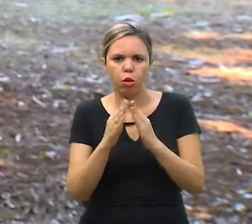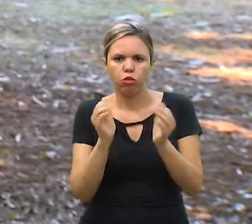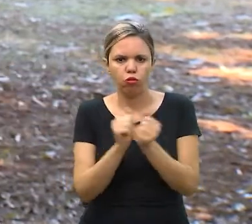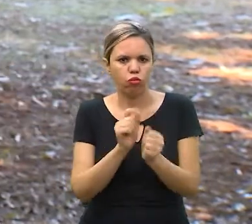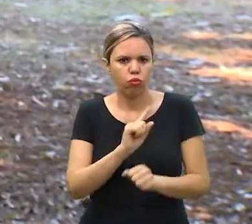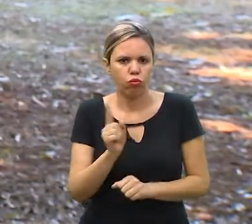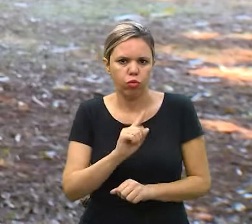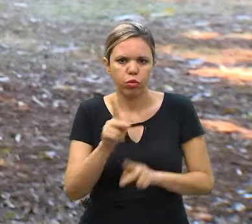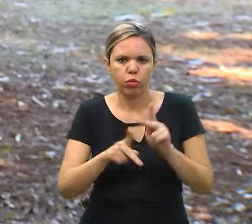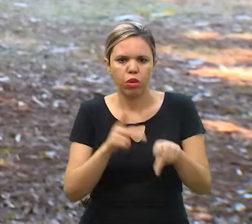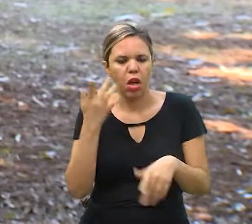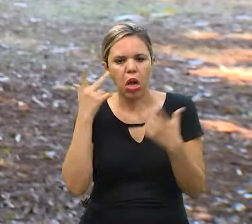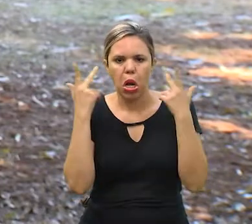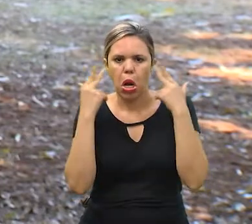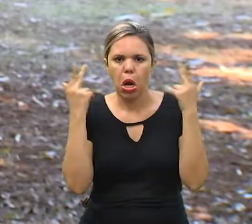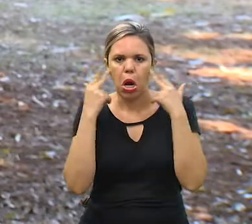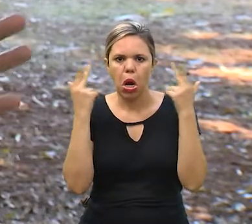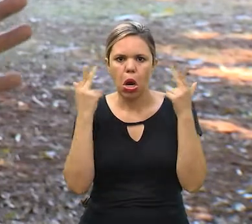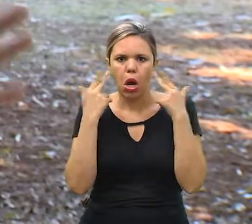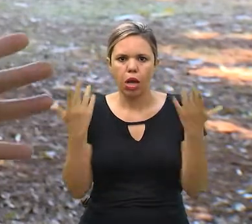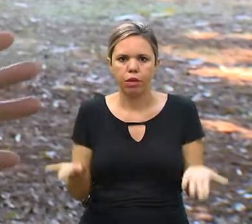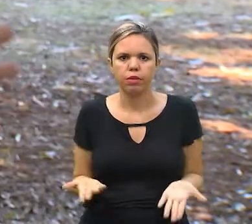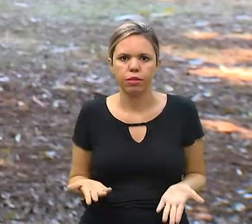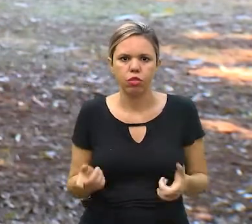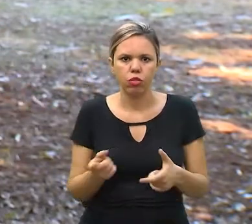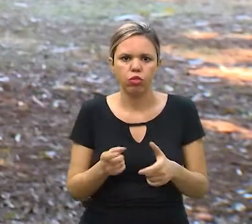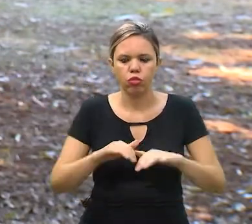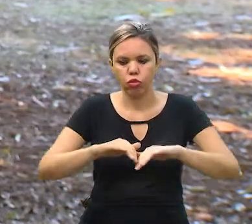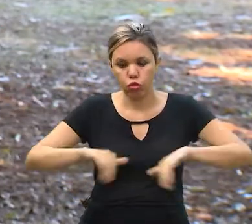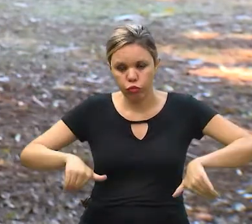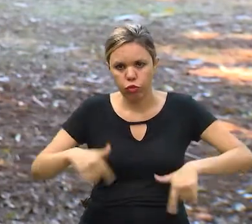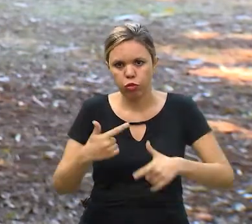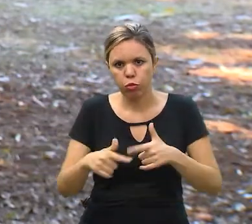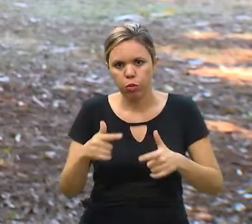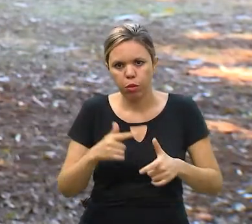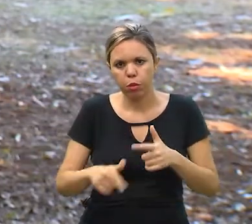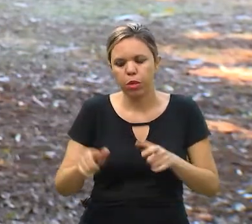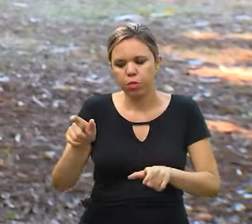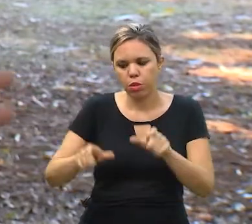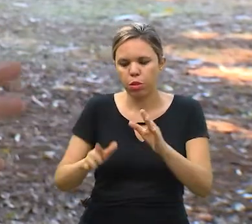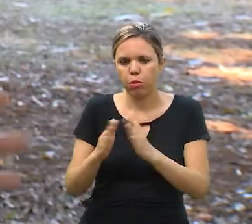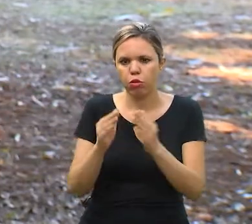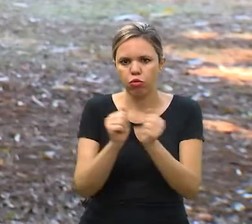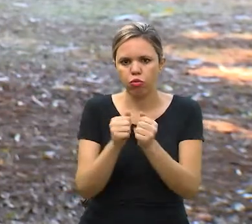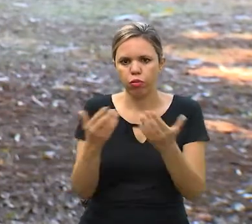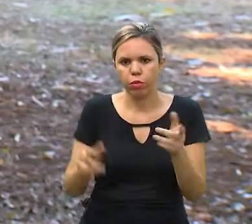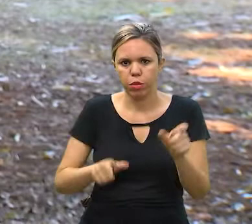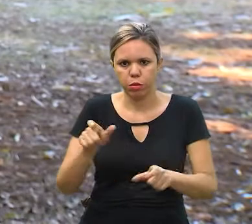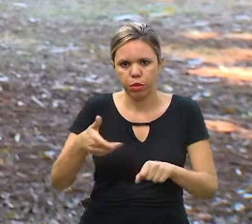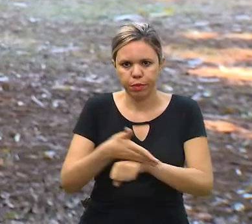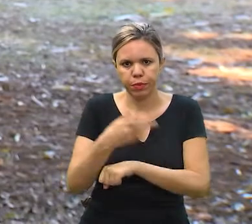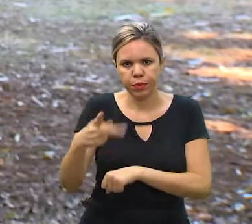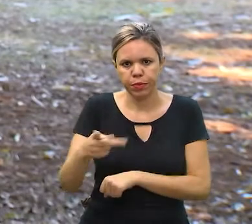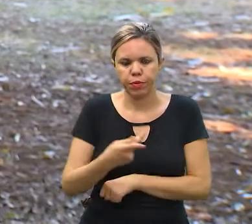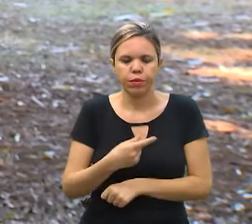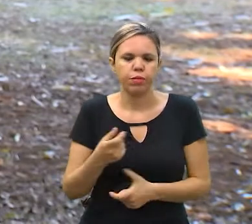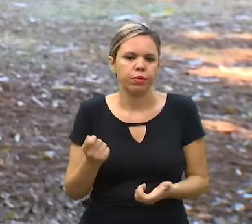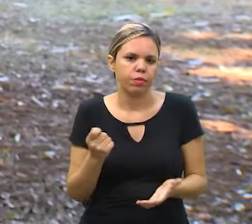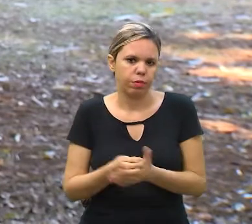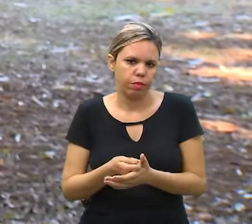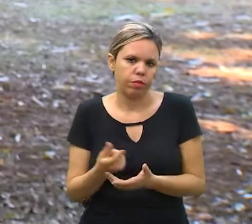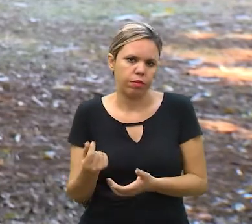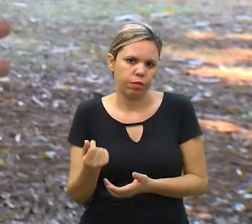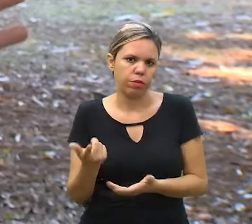junto e todo mundo acha que o negócio está normal. Então dividir essa situação com aqueles que moram com você e com aqueles que participam da sua